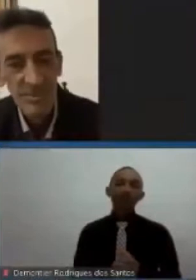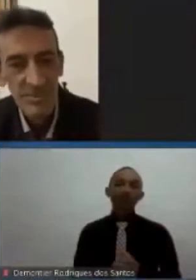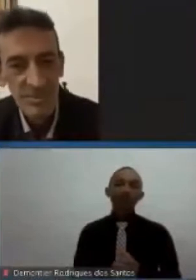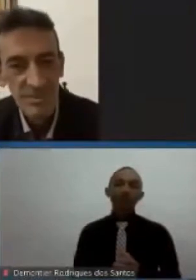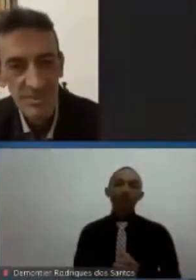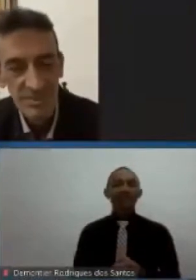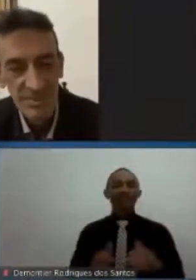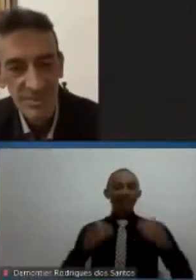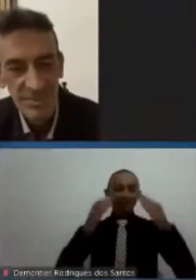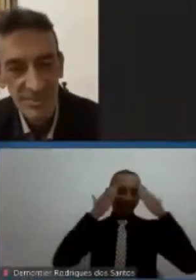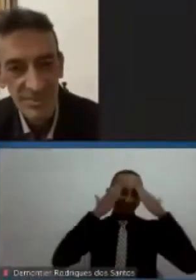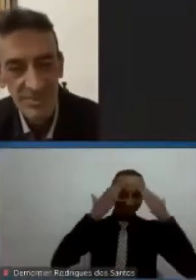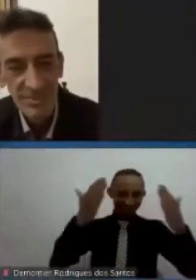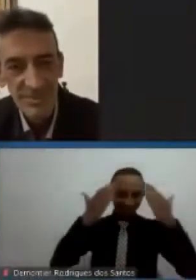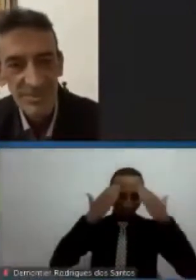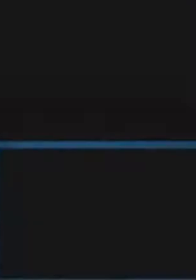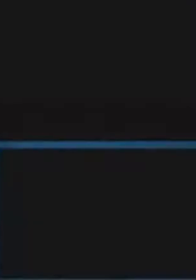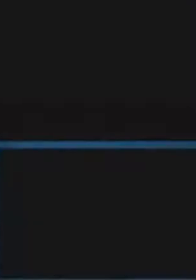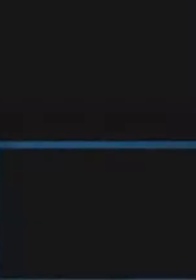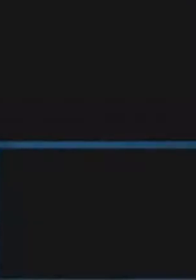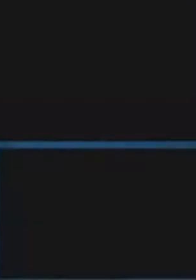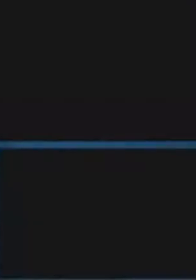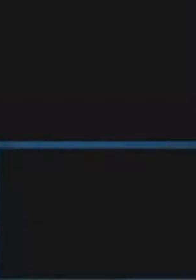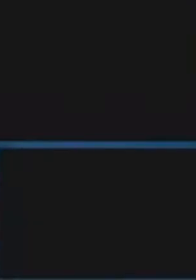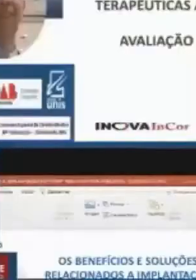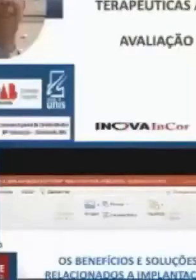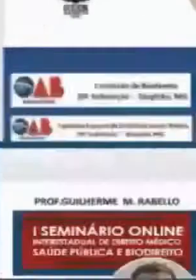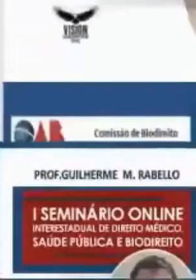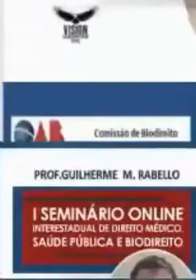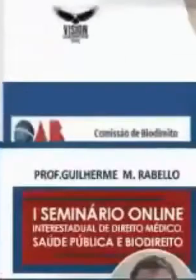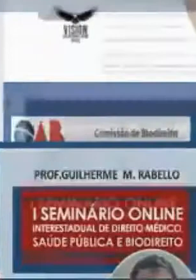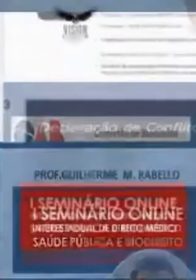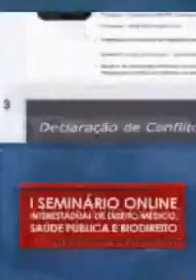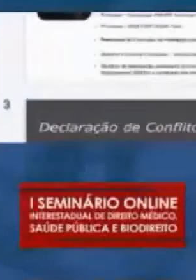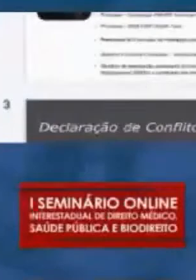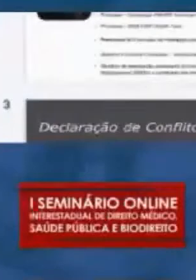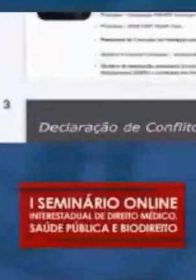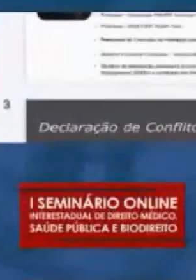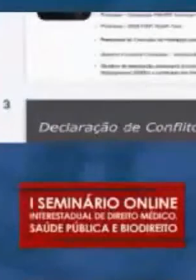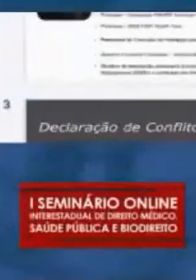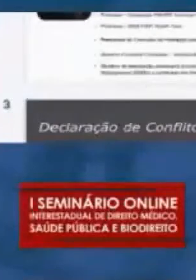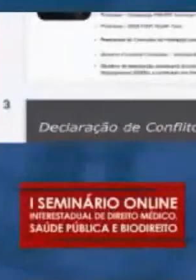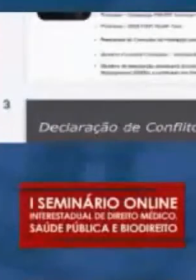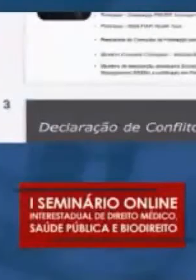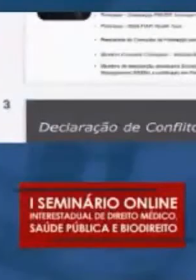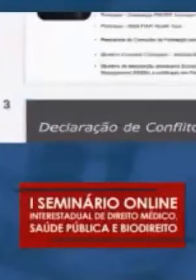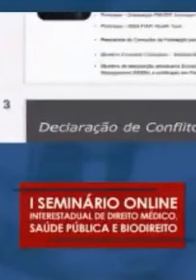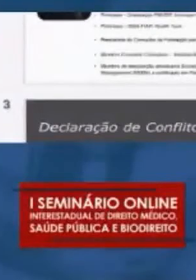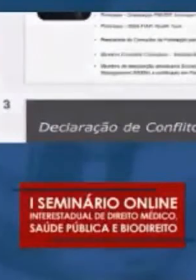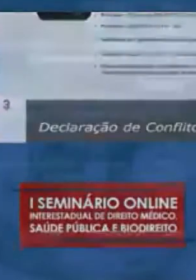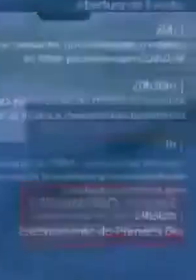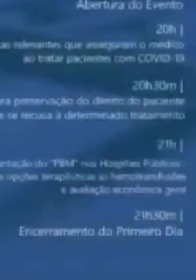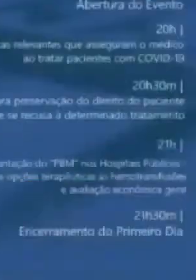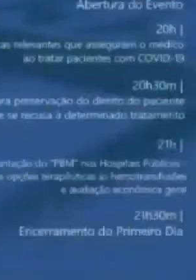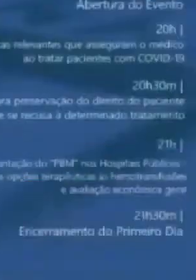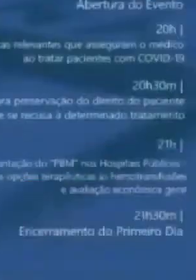Muito obrigado, Dr. Luiz Carlos. Vou aqui compartilhar a minha tela.